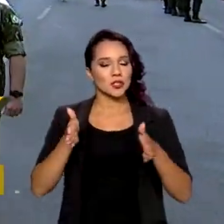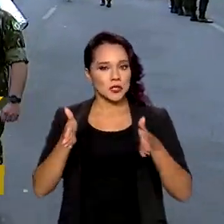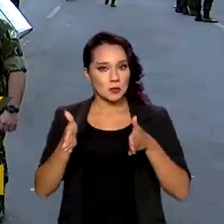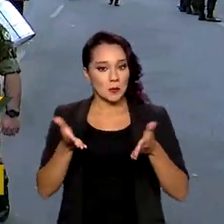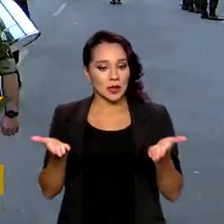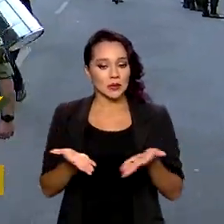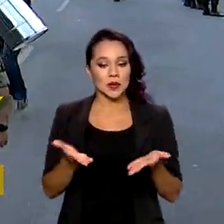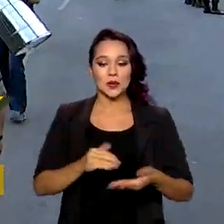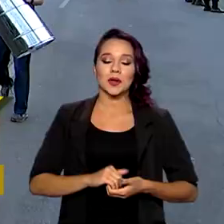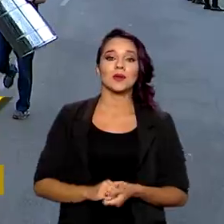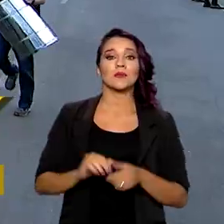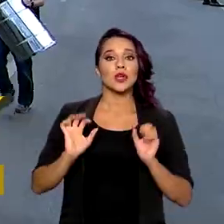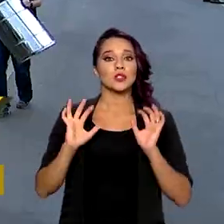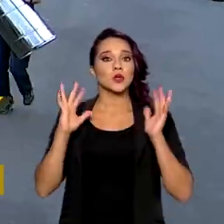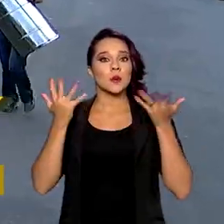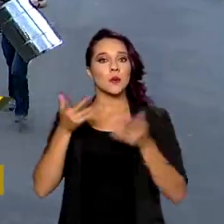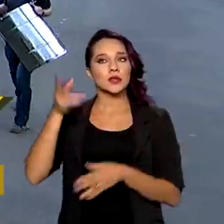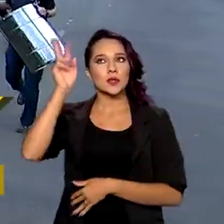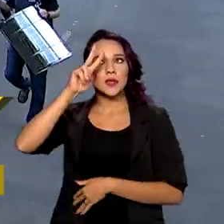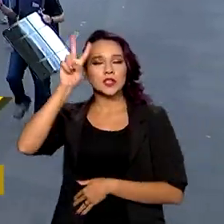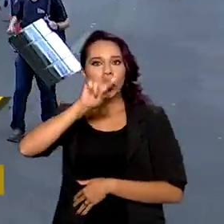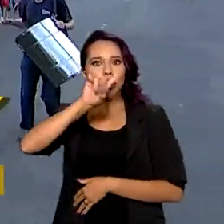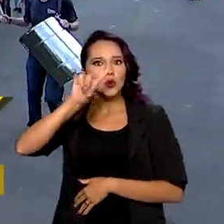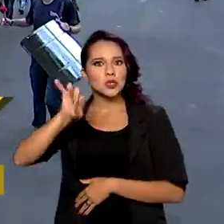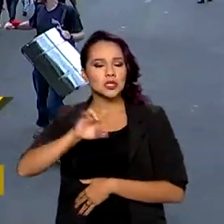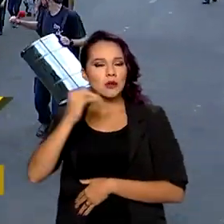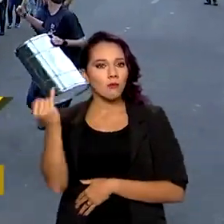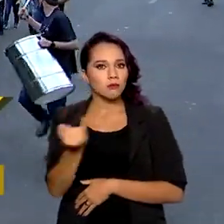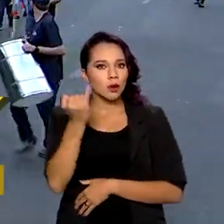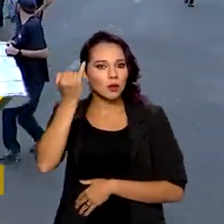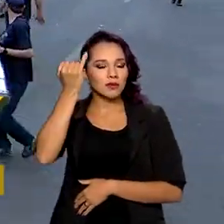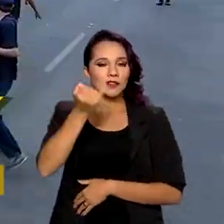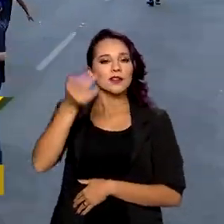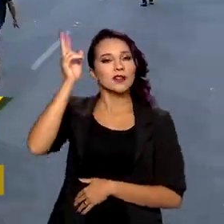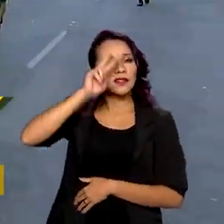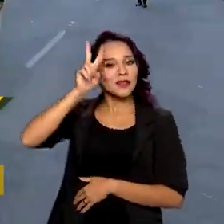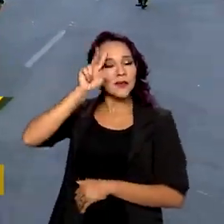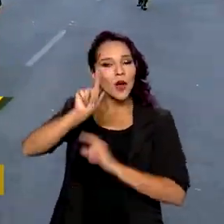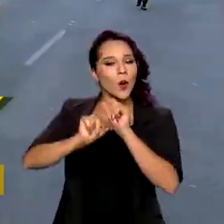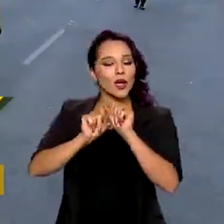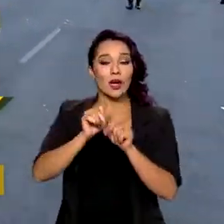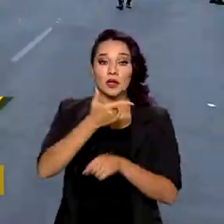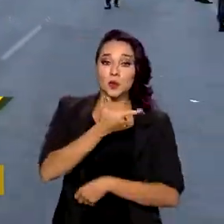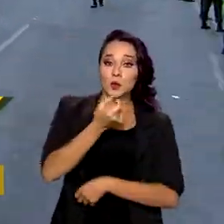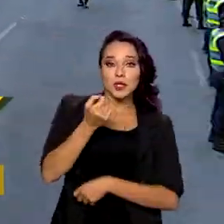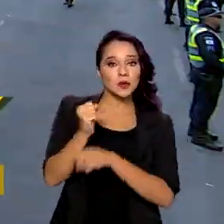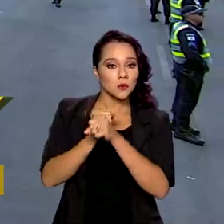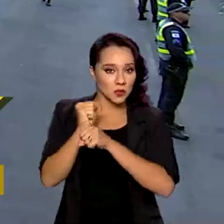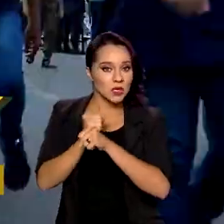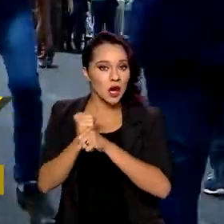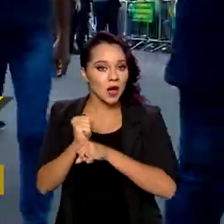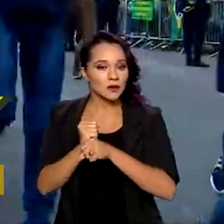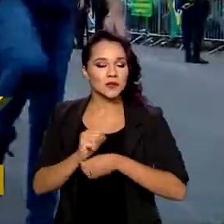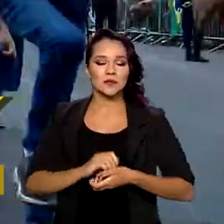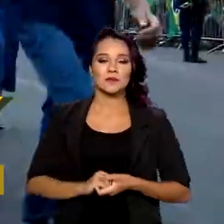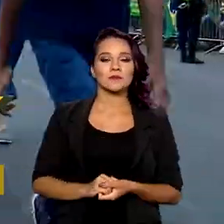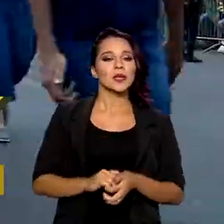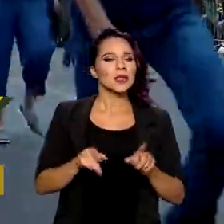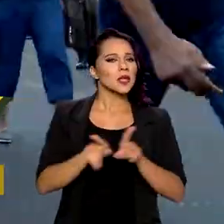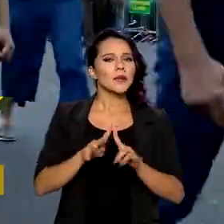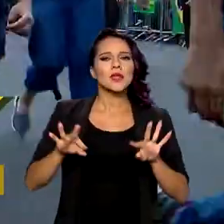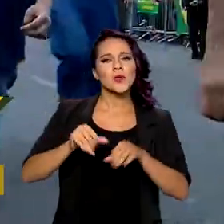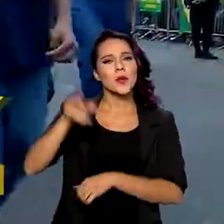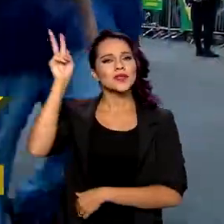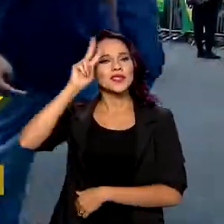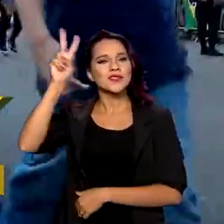né, de comemoração histórica de uma data tão importante, nós relembrarmos esses 200 anos e também, né, toda a